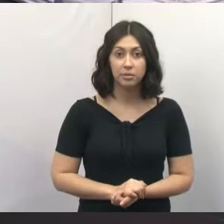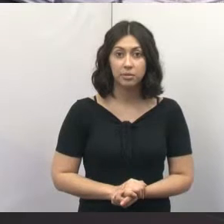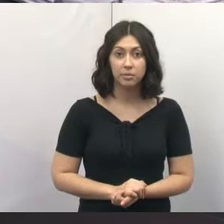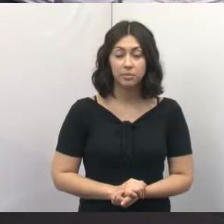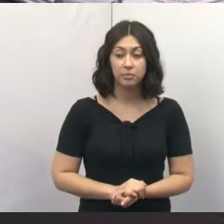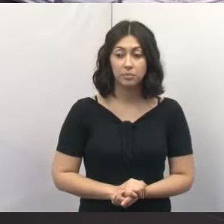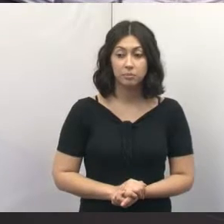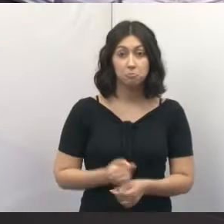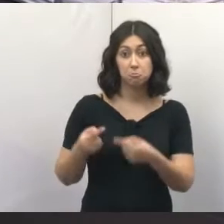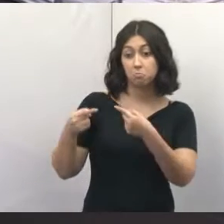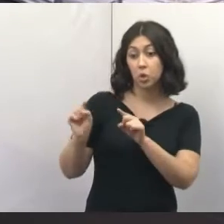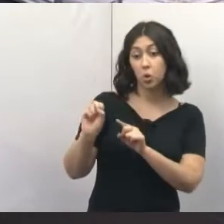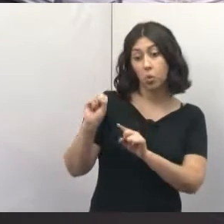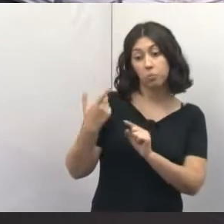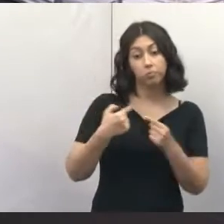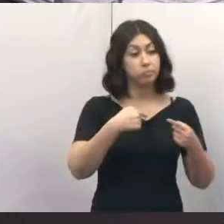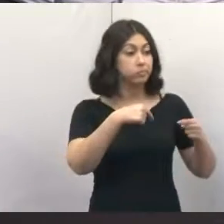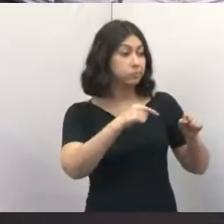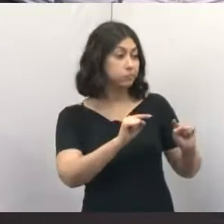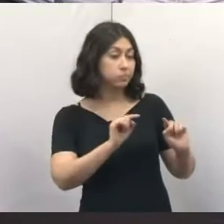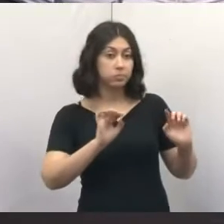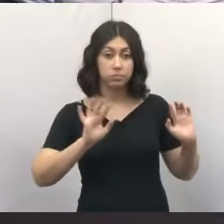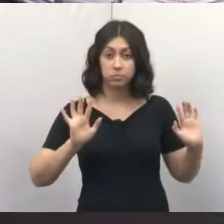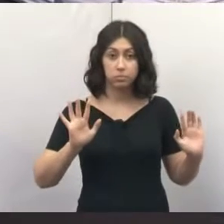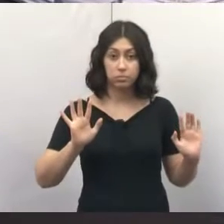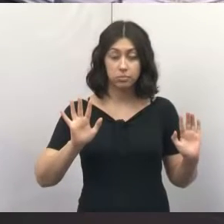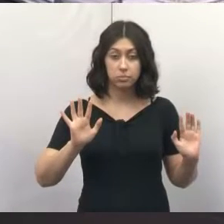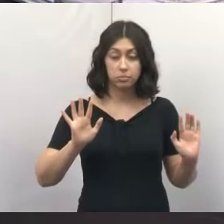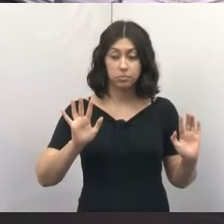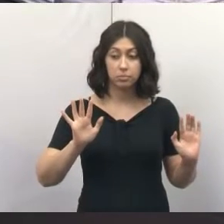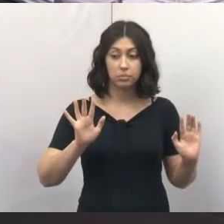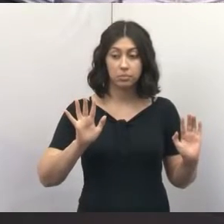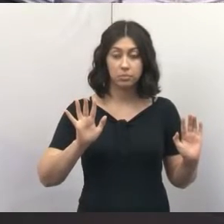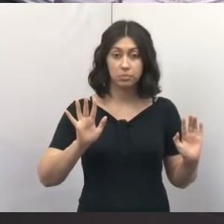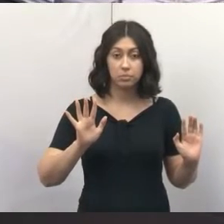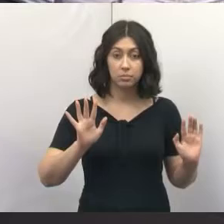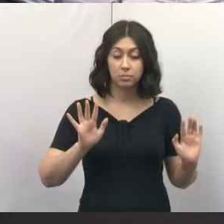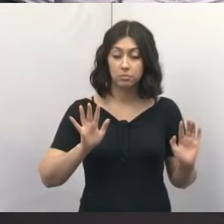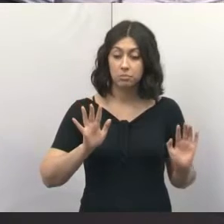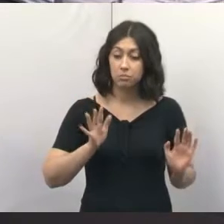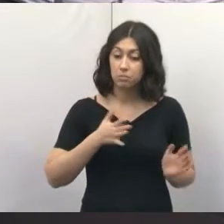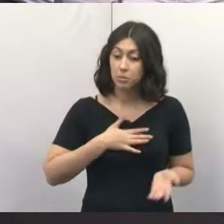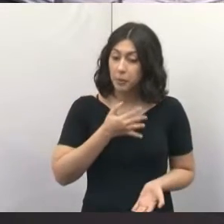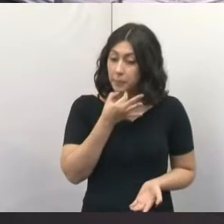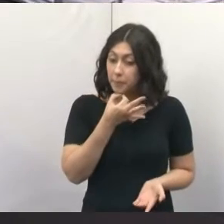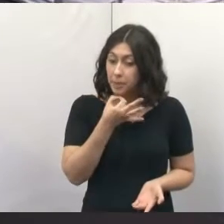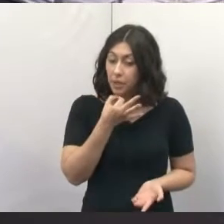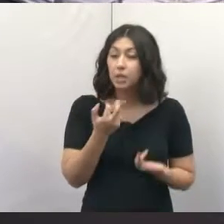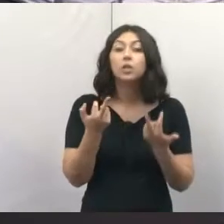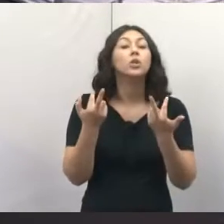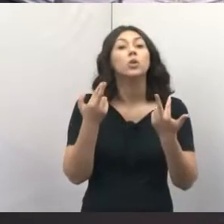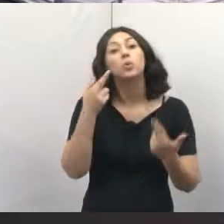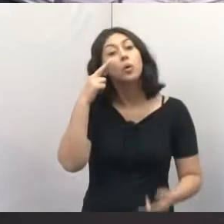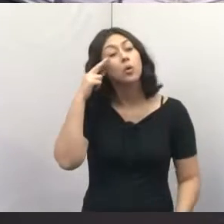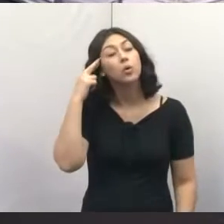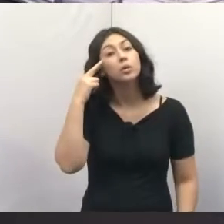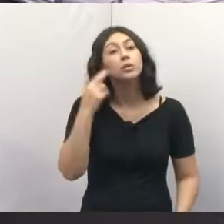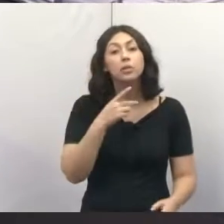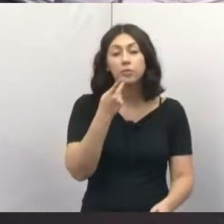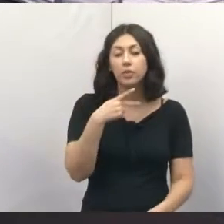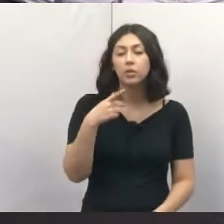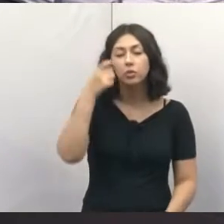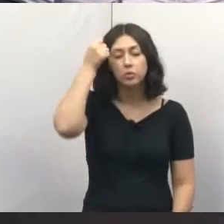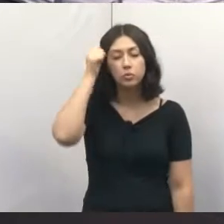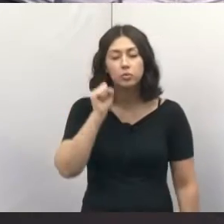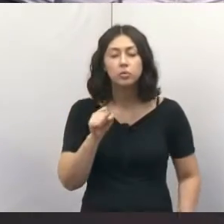tanto do lado da oposição, quanto do lado da não oposição. Então eu acredito que, como o vereador Roninha falou, a vereadora